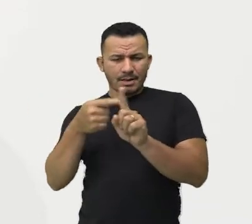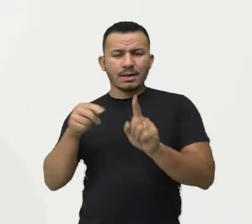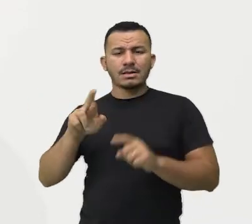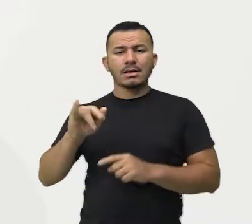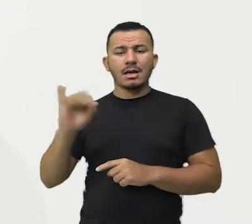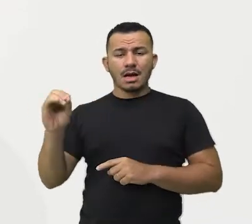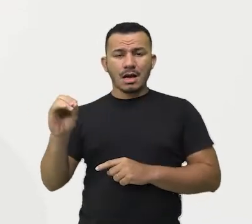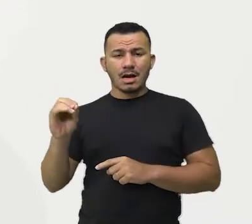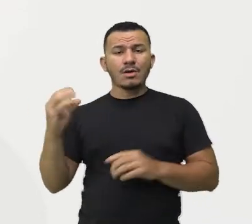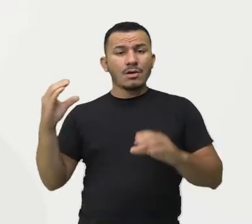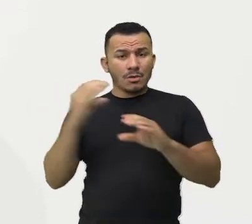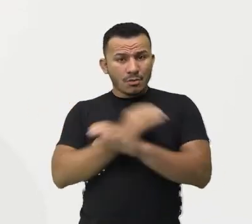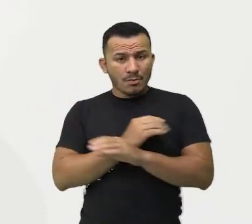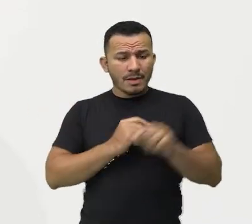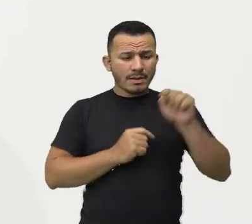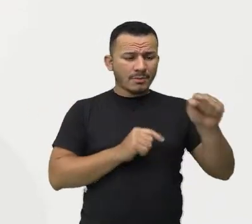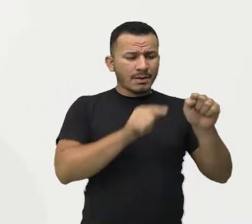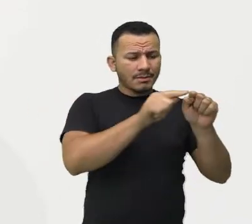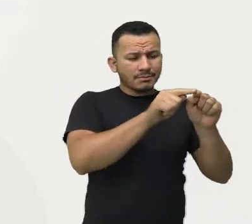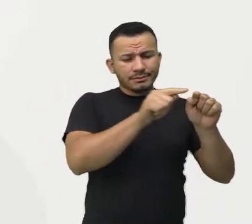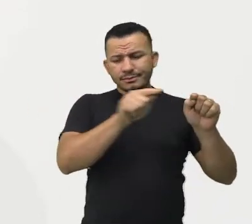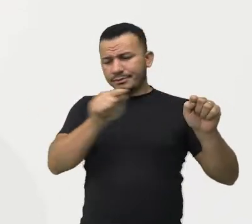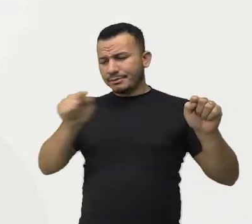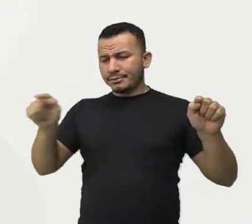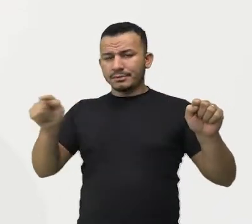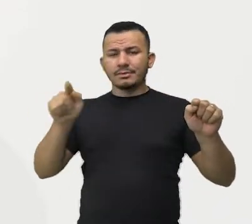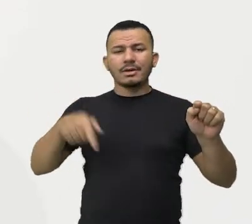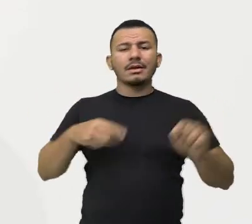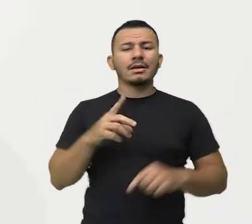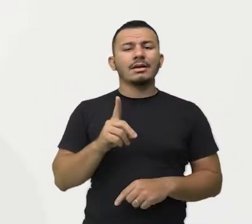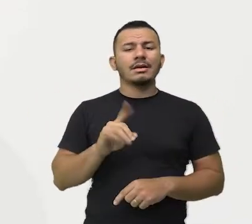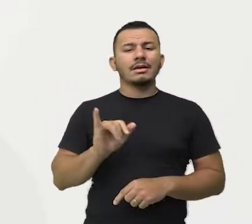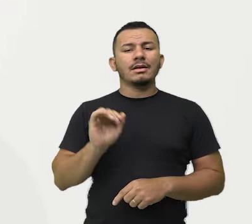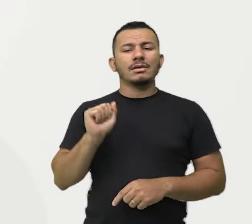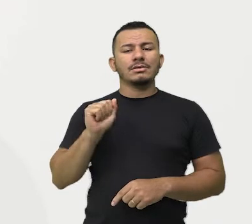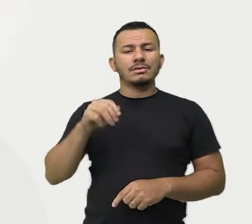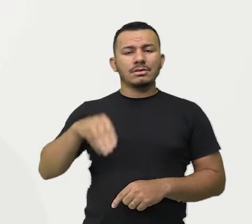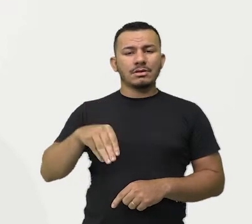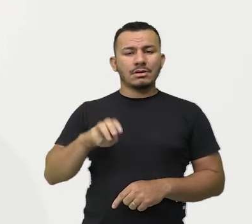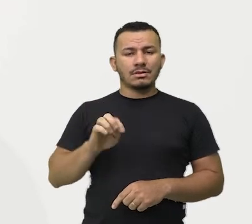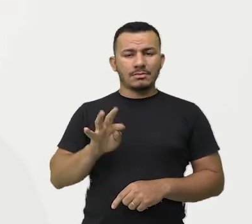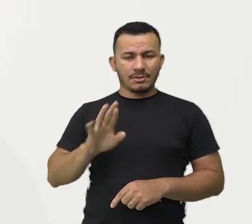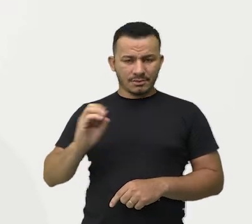né, toda essa distância aqui, é o que nós chamamos de diâmetro.